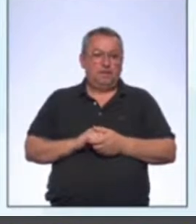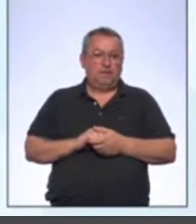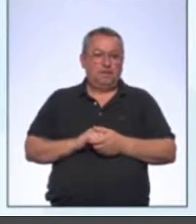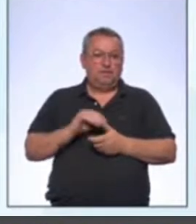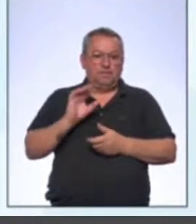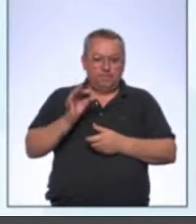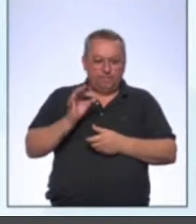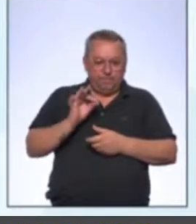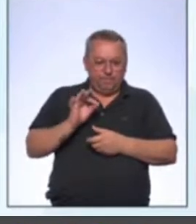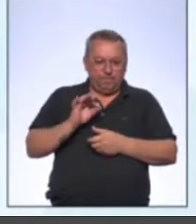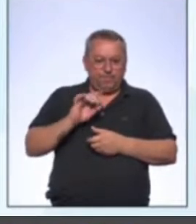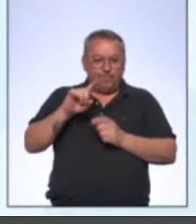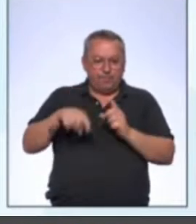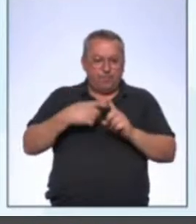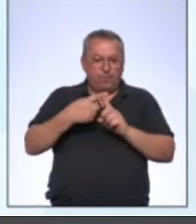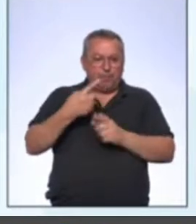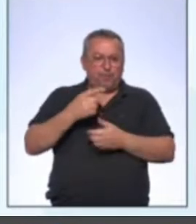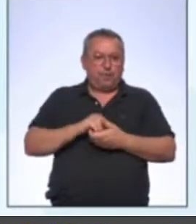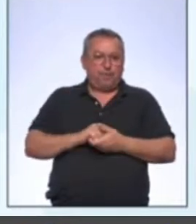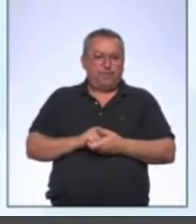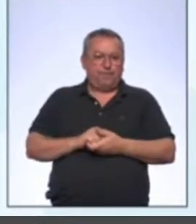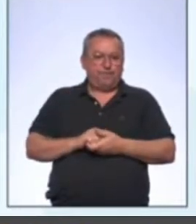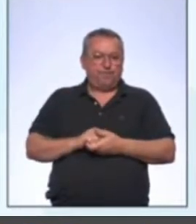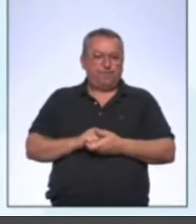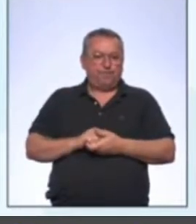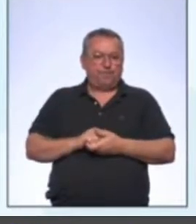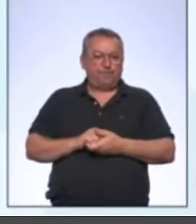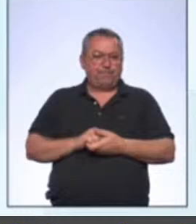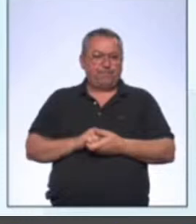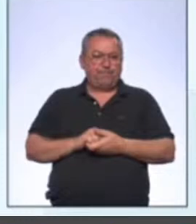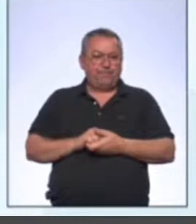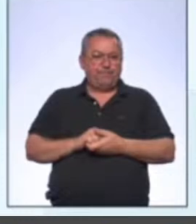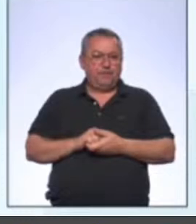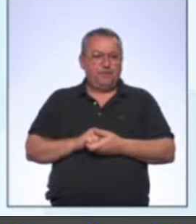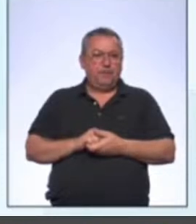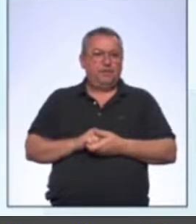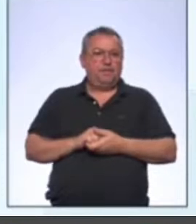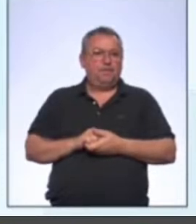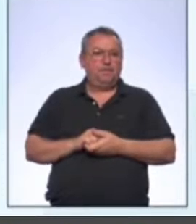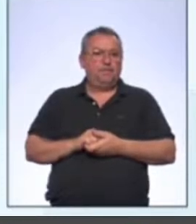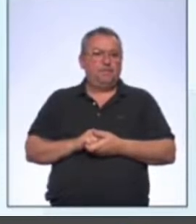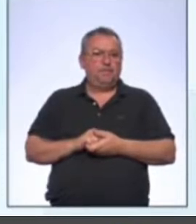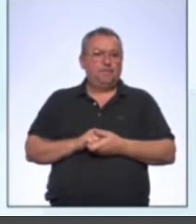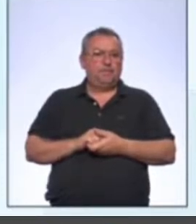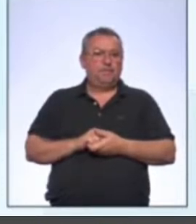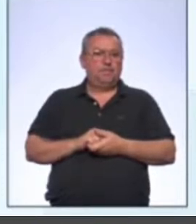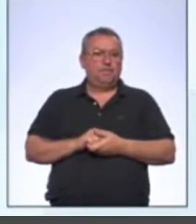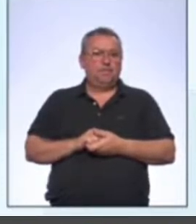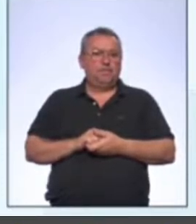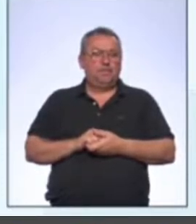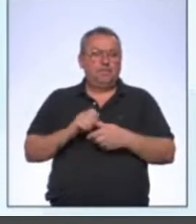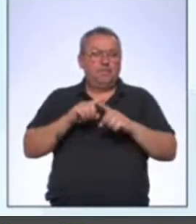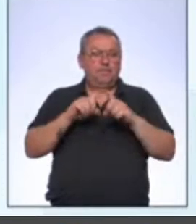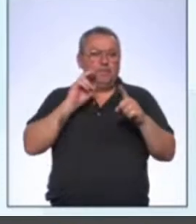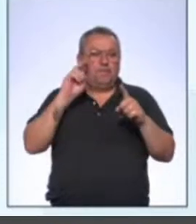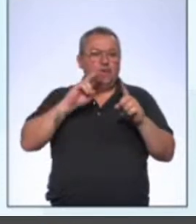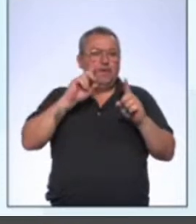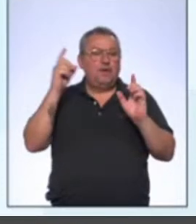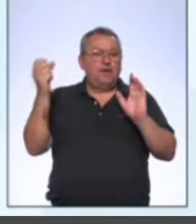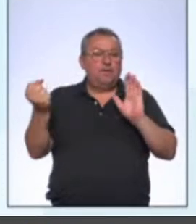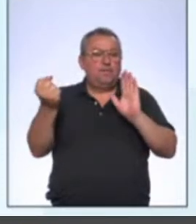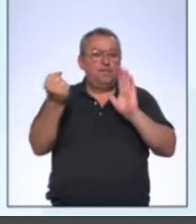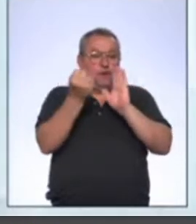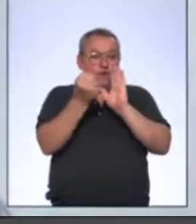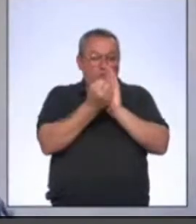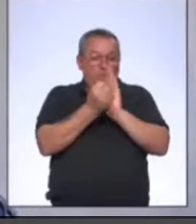Isso, mais um. Até apareceu certo aí. Muito bem. Então, quem marcou a alternativa